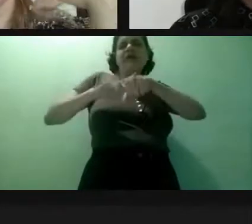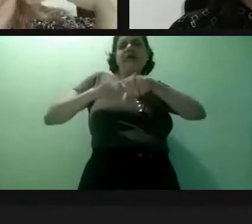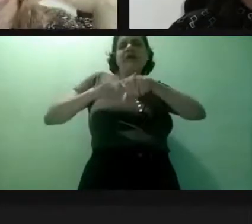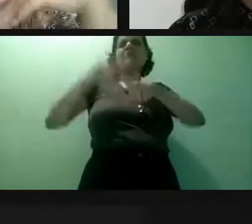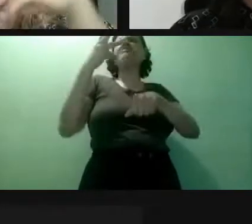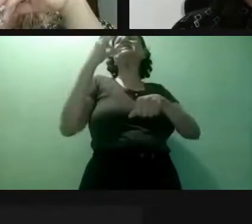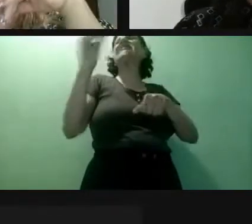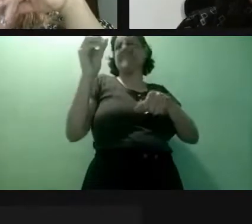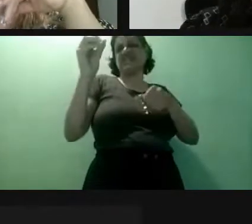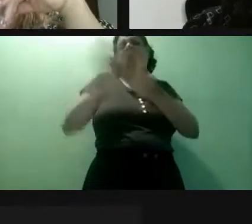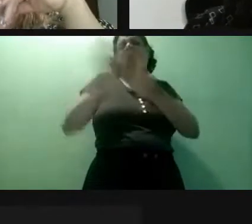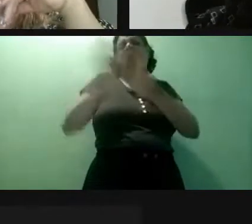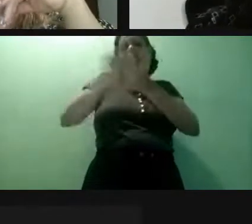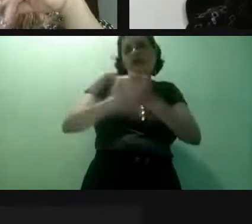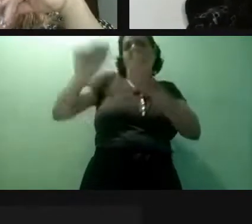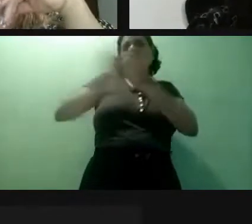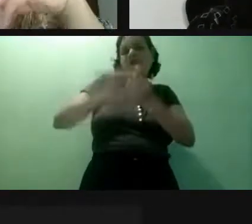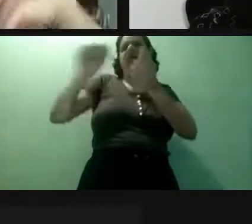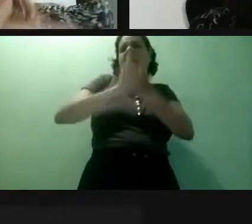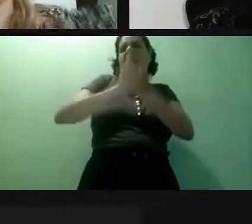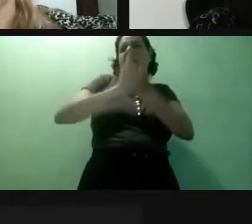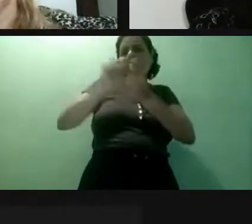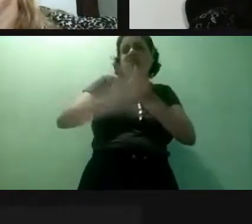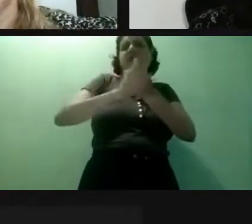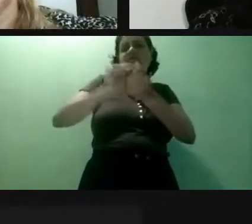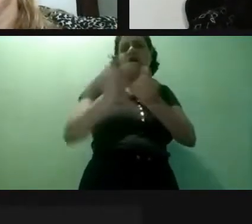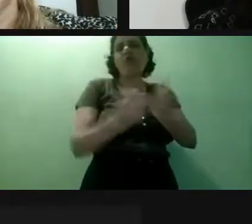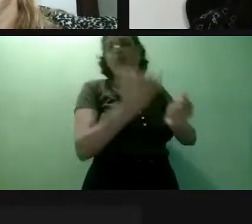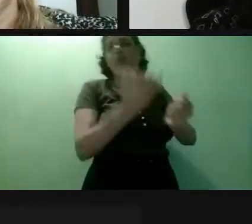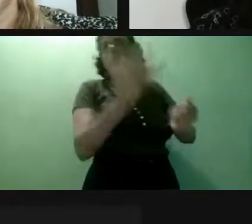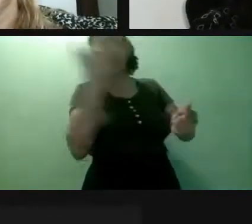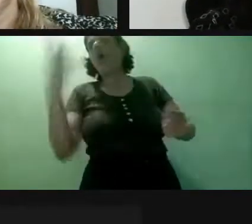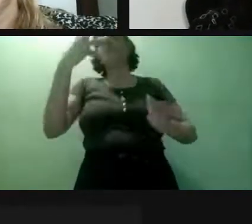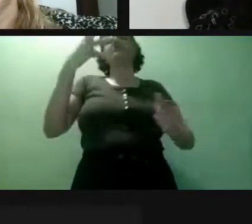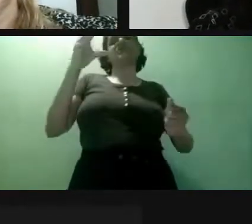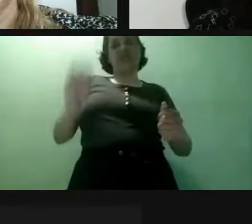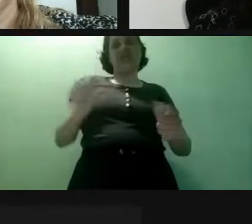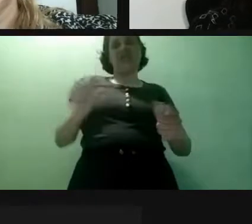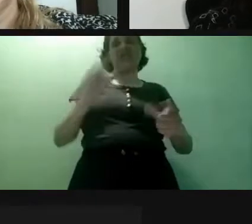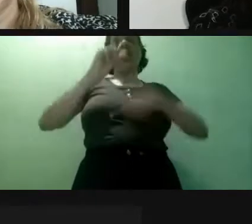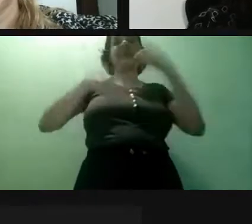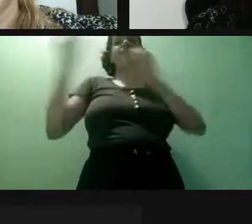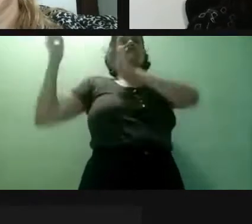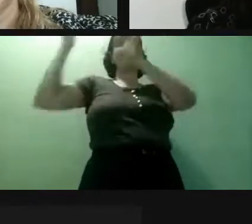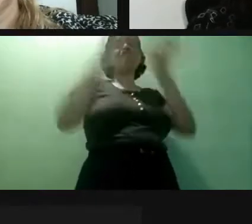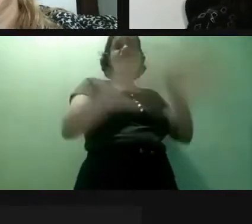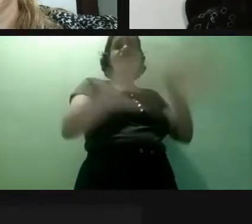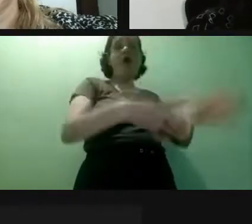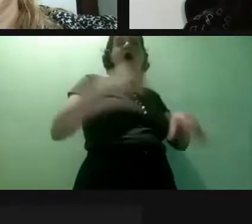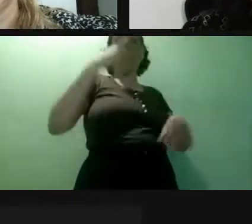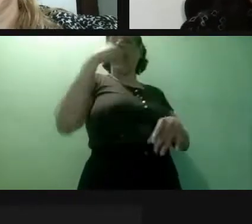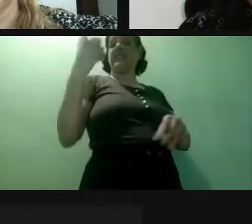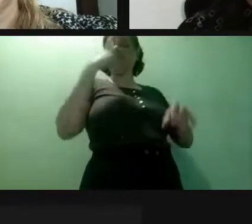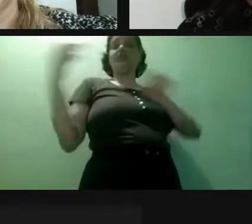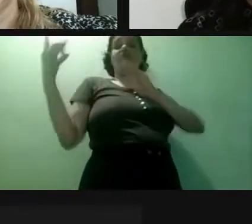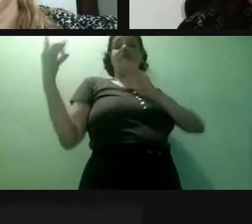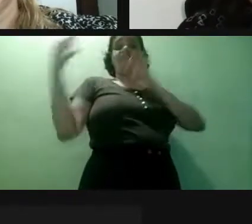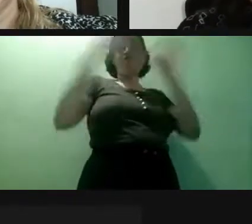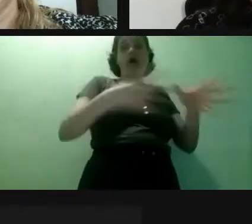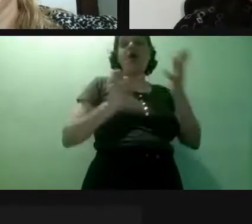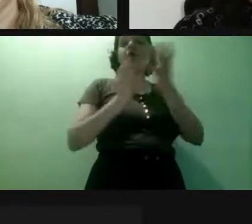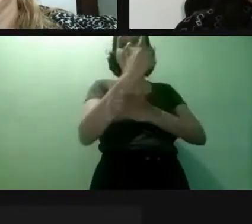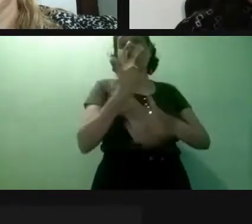lavagens. O ideal seria que depois dessas 30 lavagens você descartasse aquela máscara e comprasse